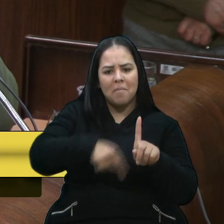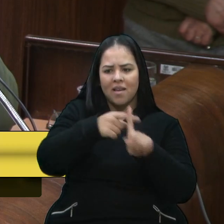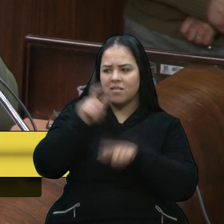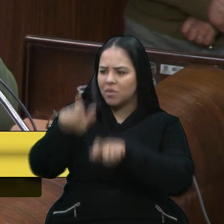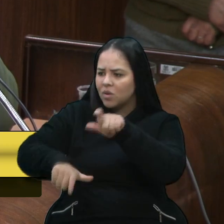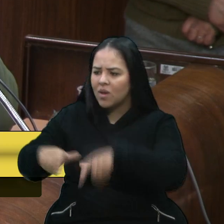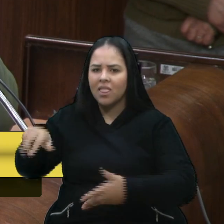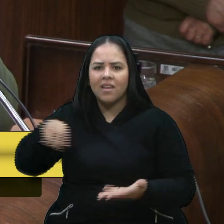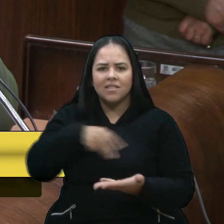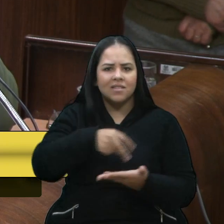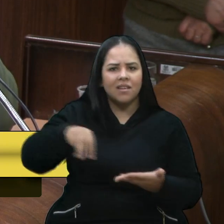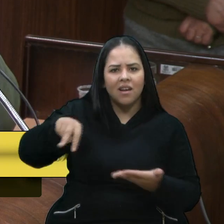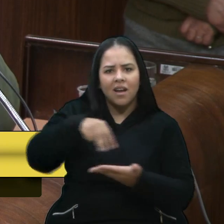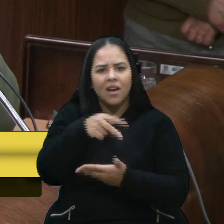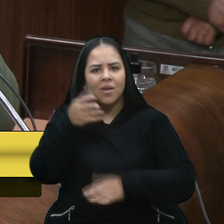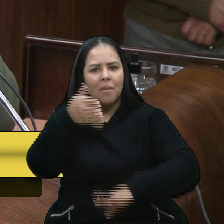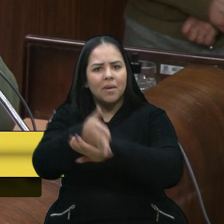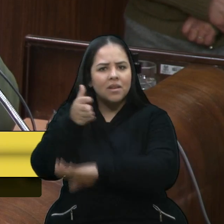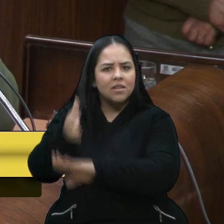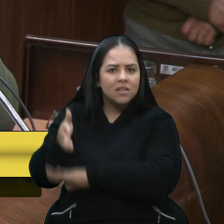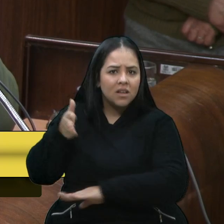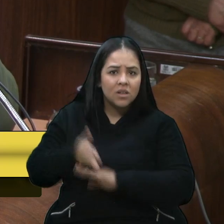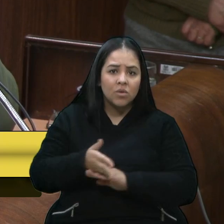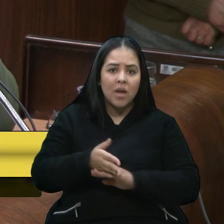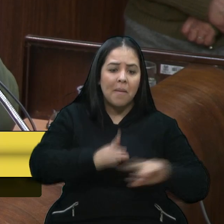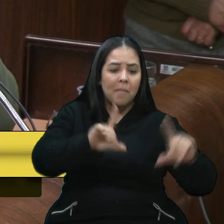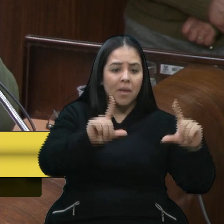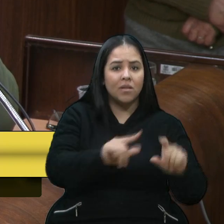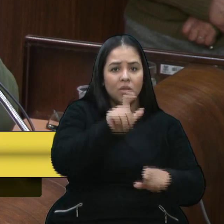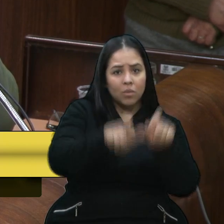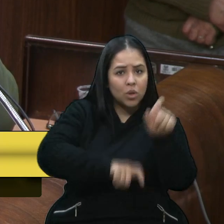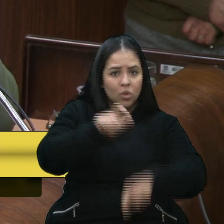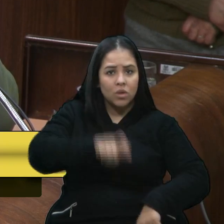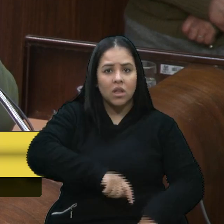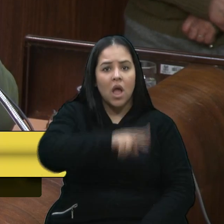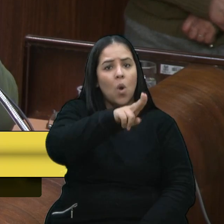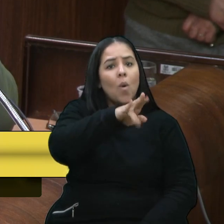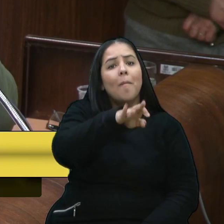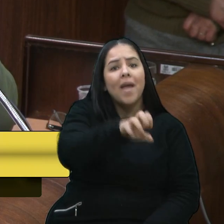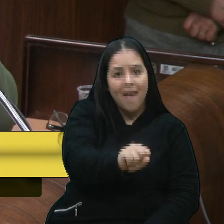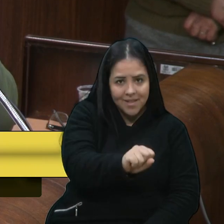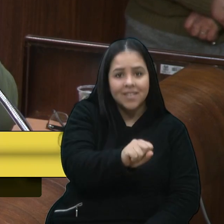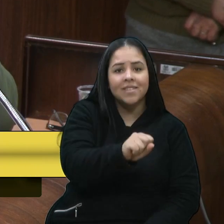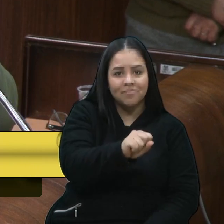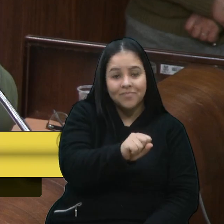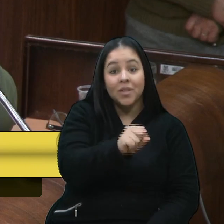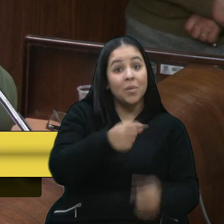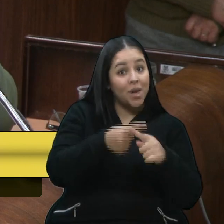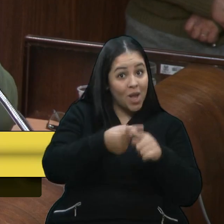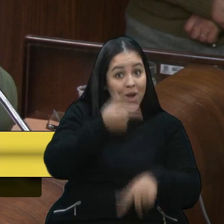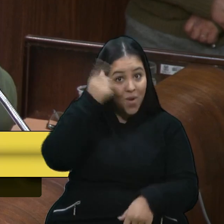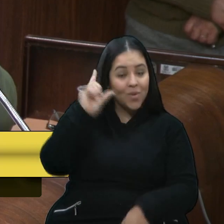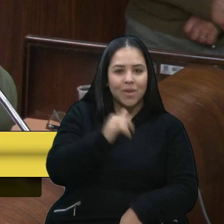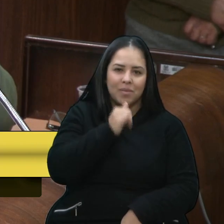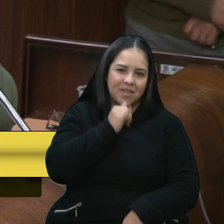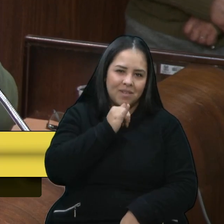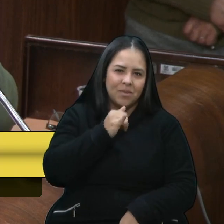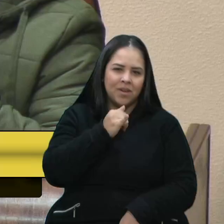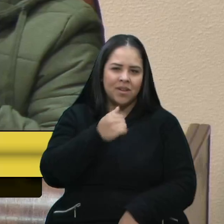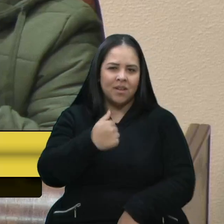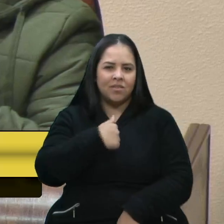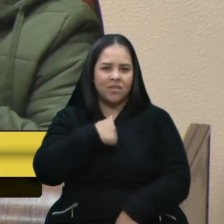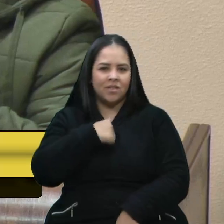participando, menos gente nas UBSs. Ontem, por exemplo, eu conversei com o Frei Jaime,